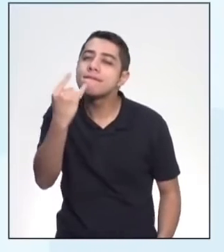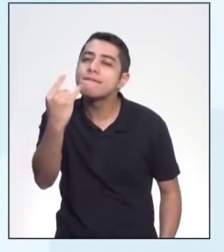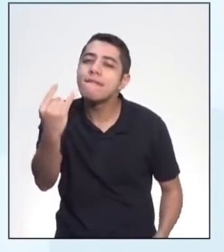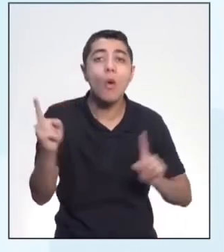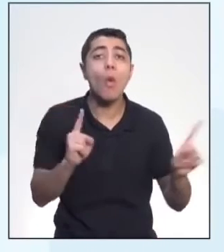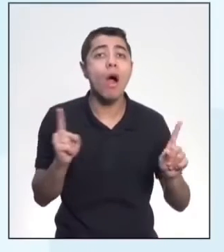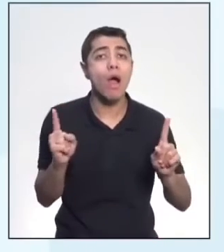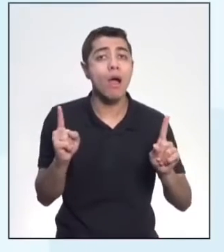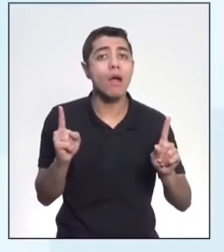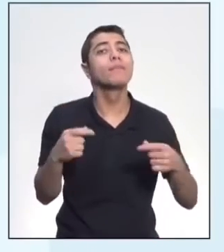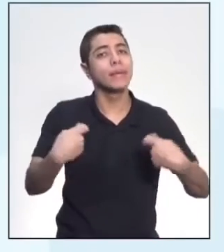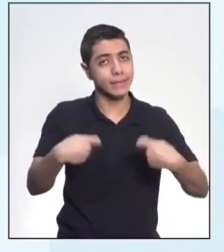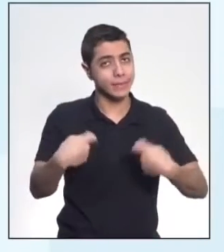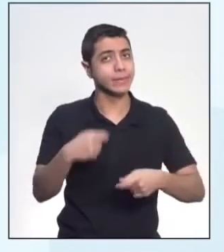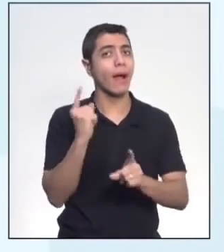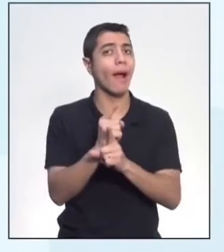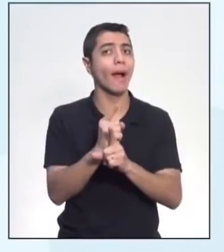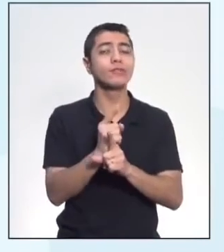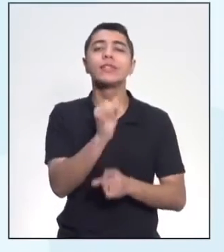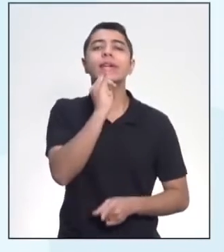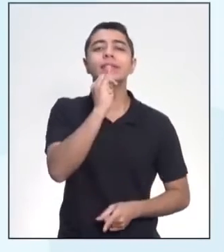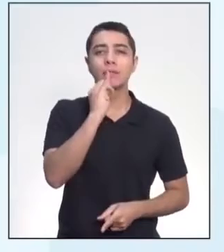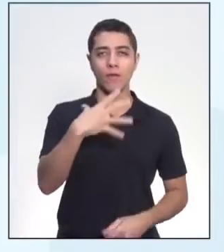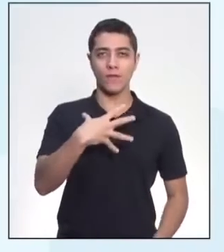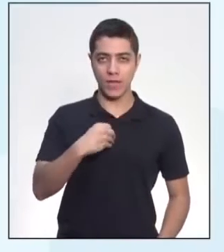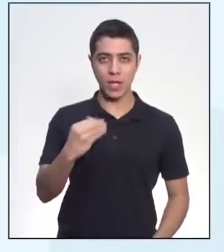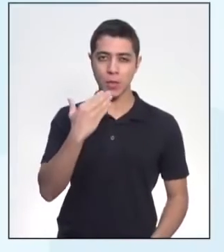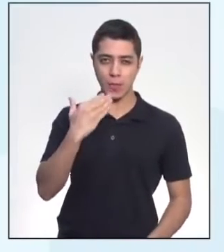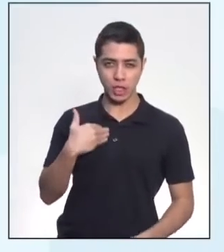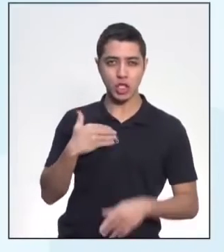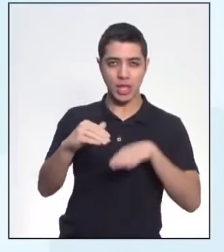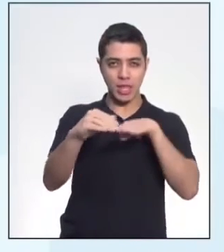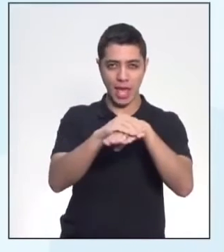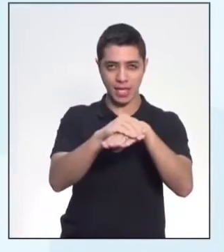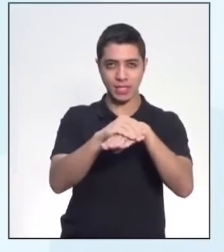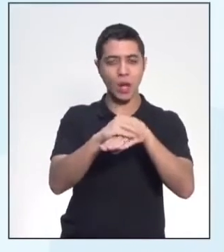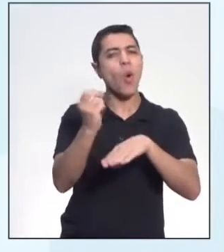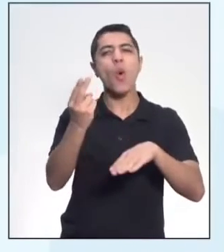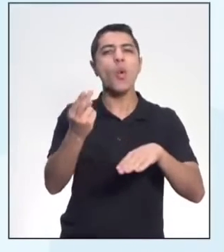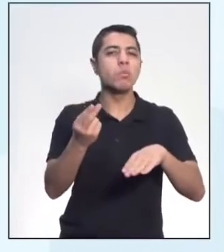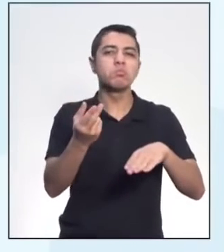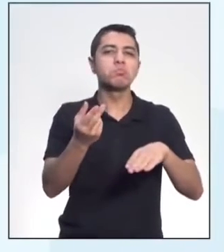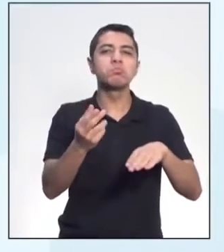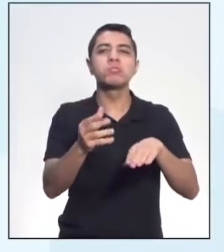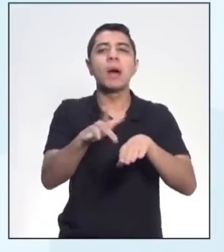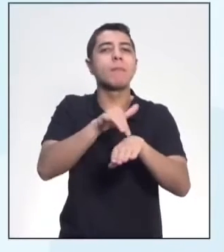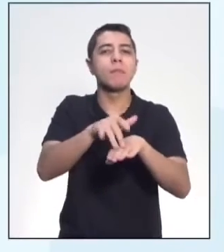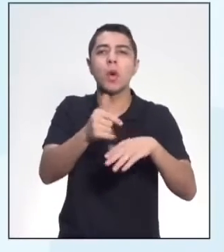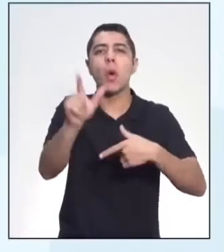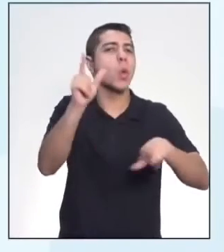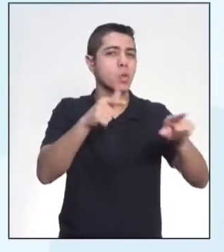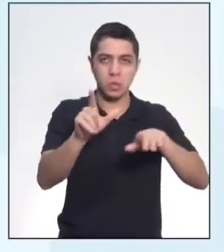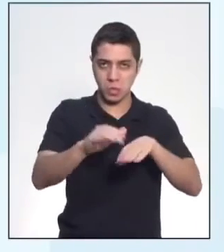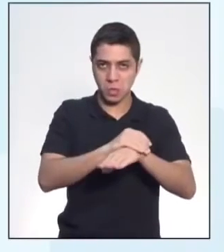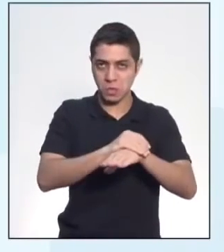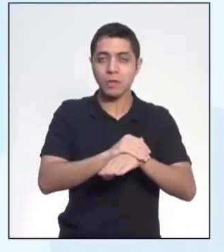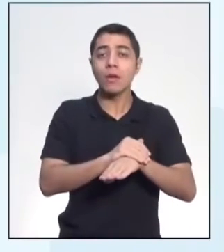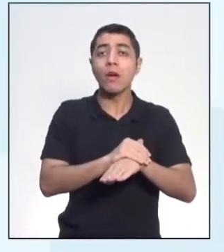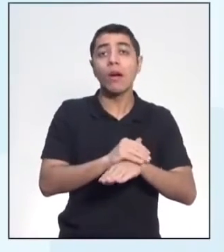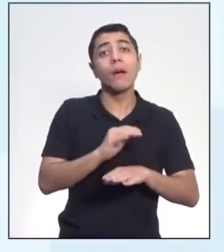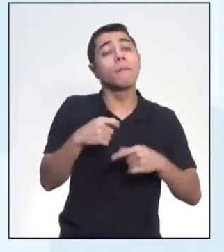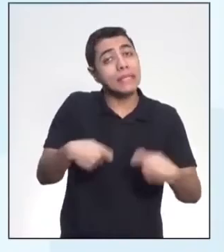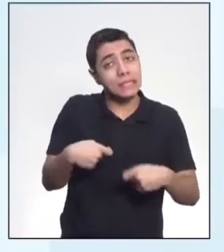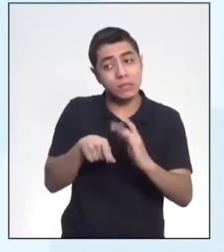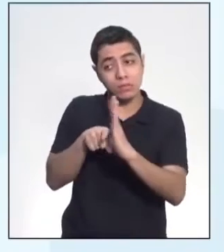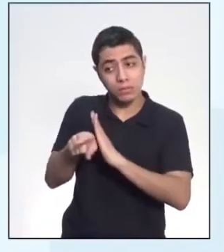Por exemplo, se o filho pede um tênis ou outro calçado qualquer, o importante é fazer questionamentos. Se não existe outro